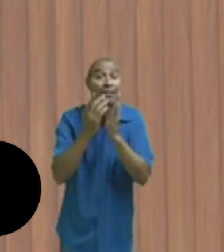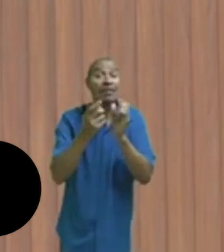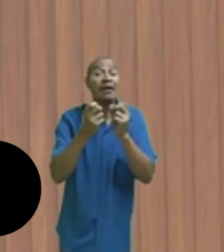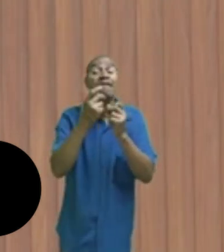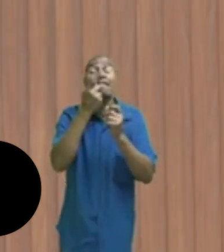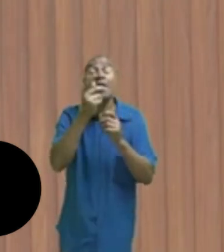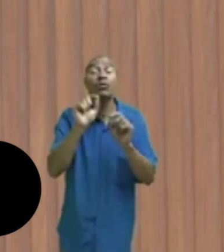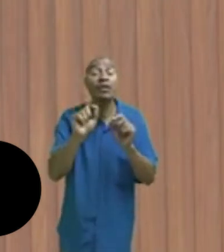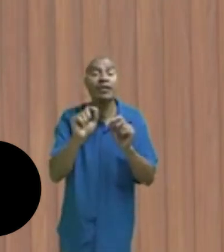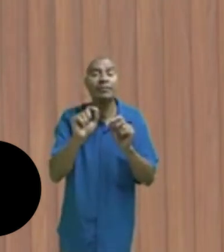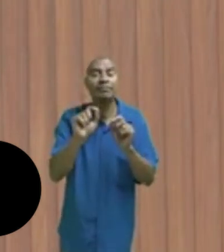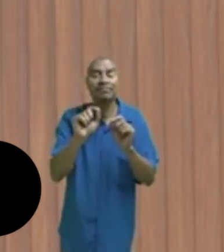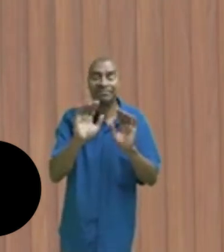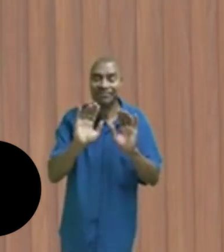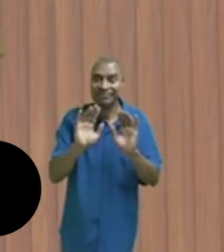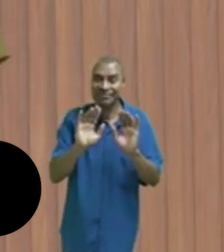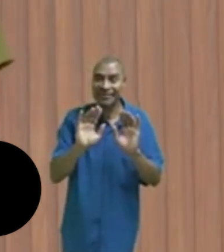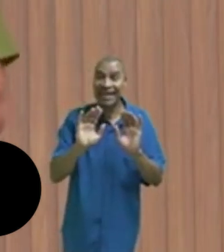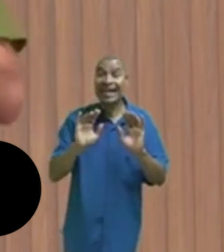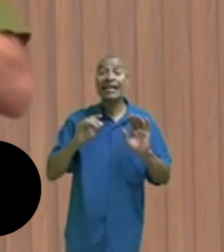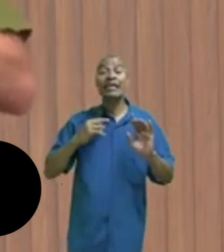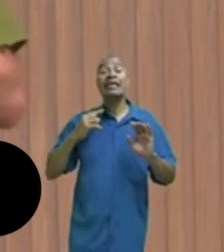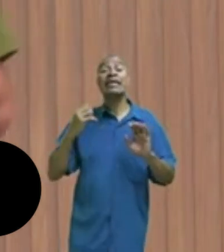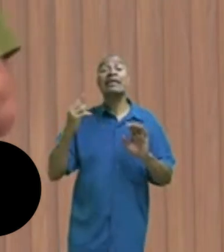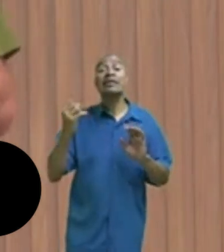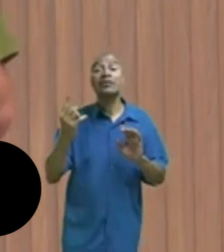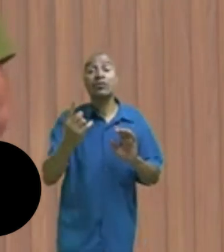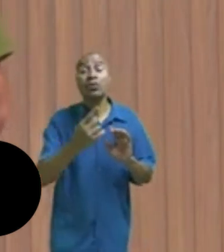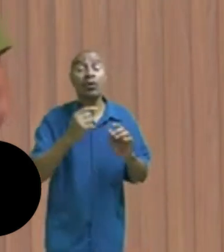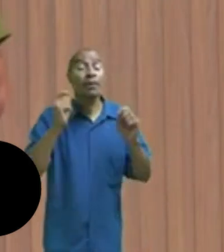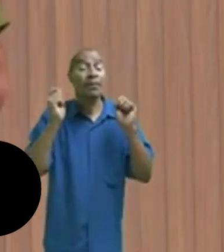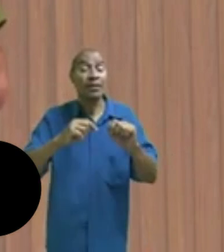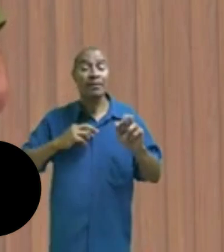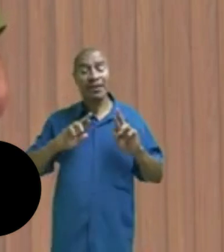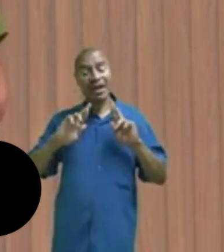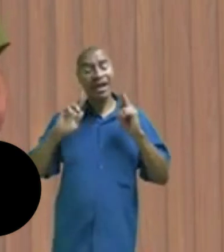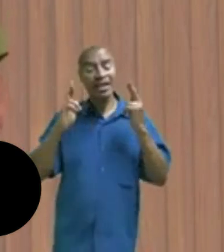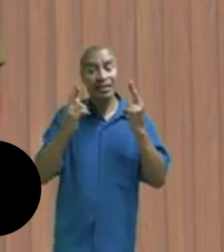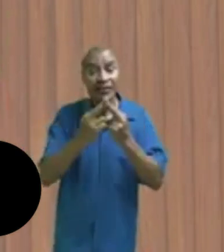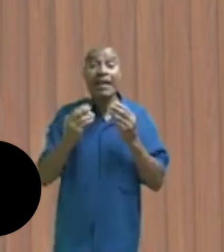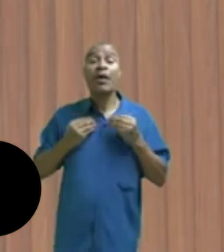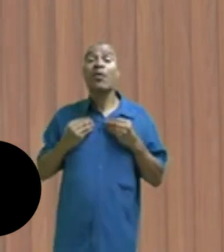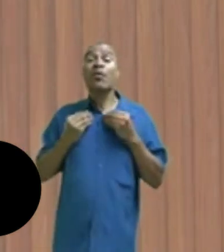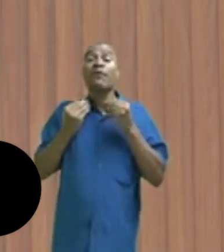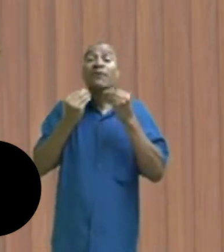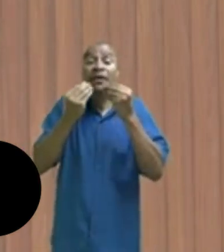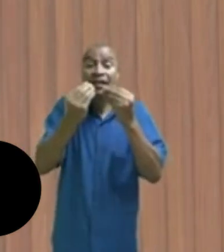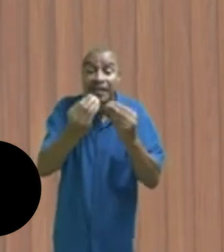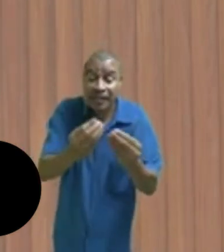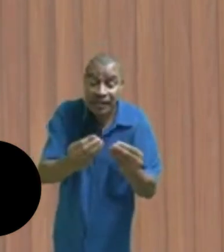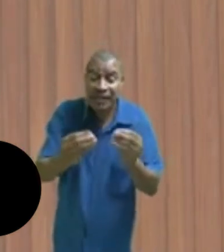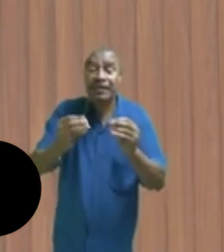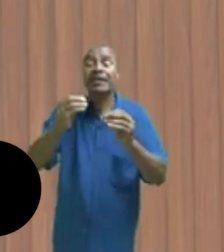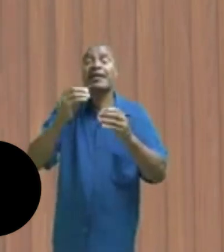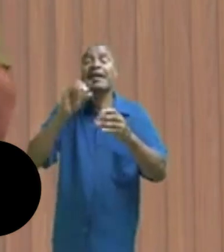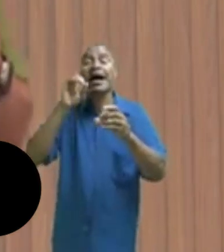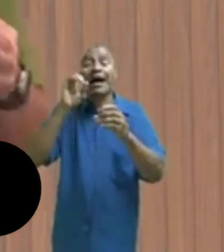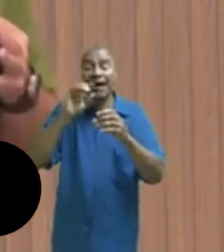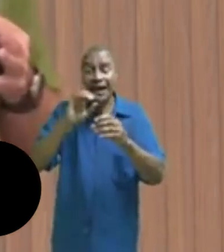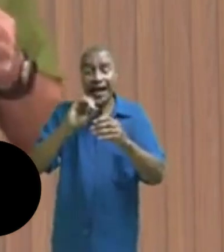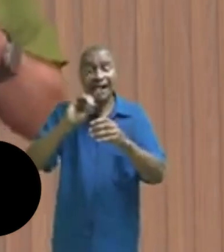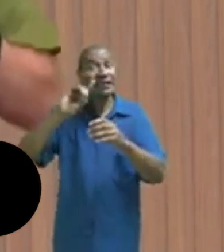que é mentira. Porque nós podemos nos reunir, trazer as ofertas, cantar,